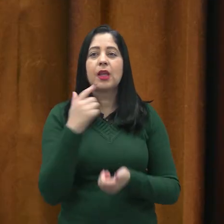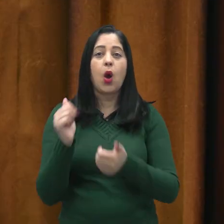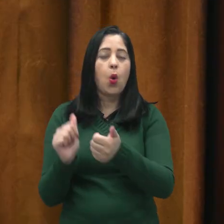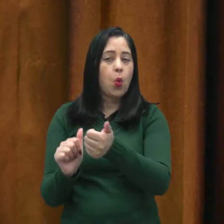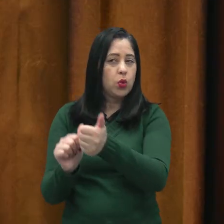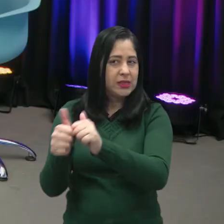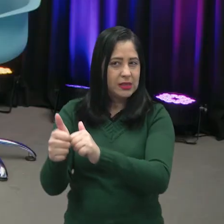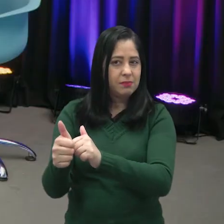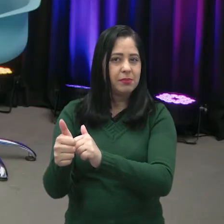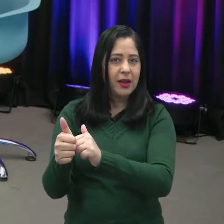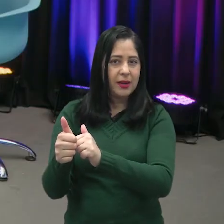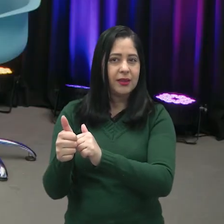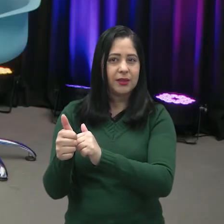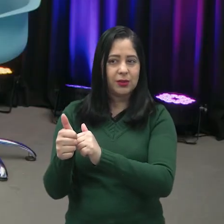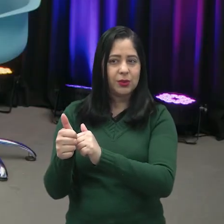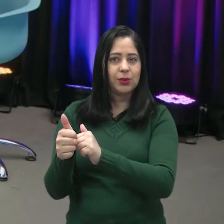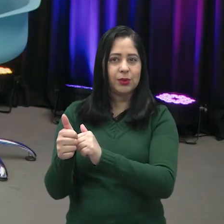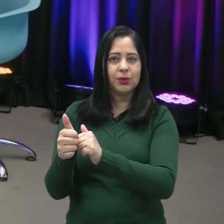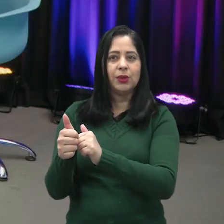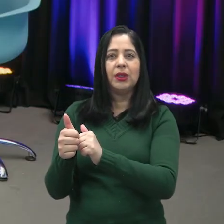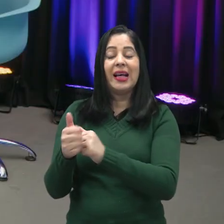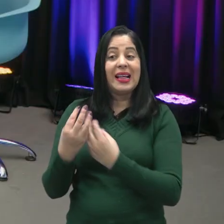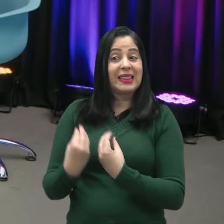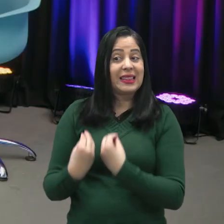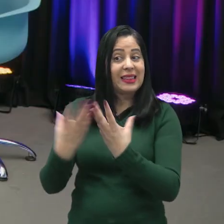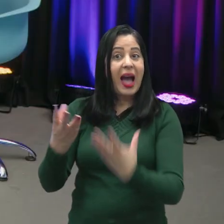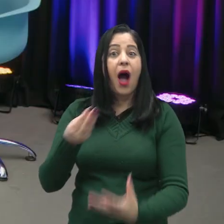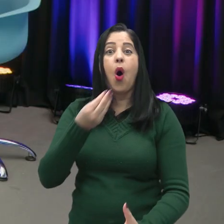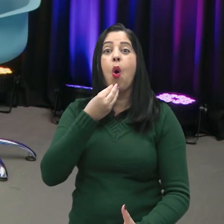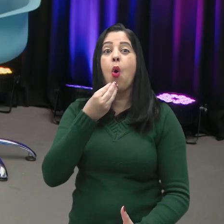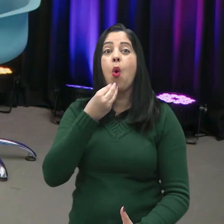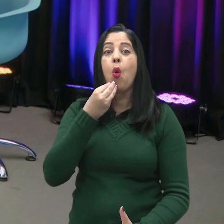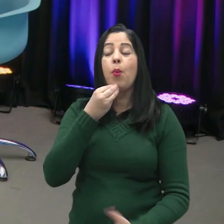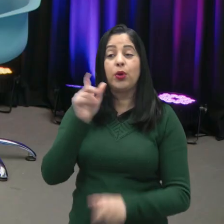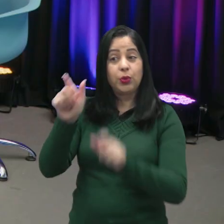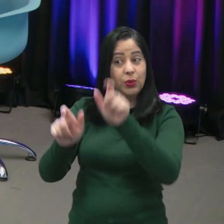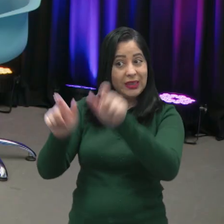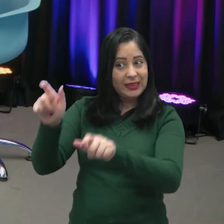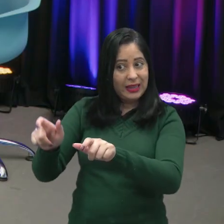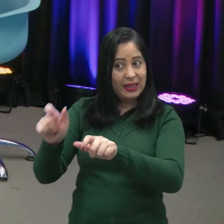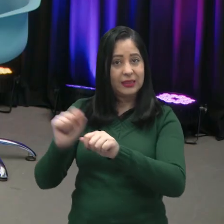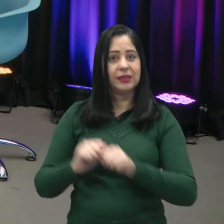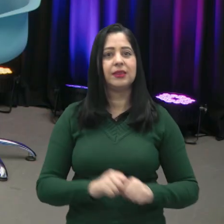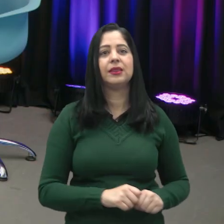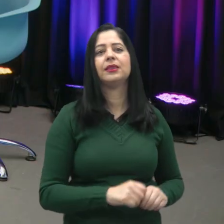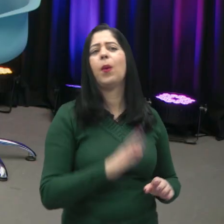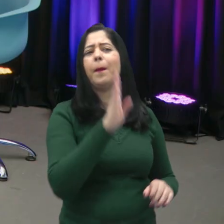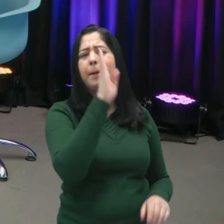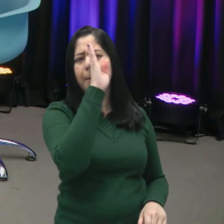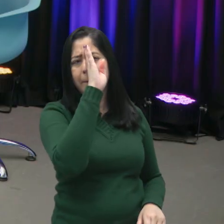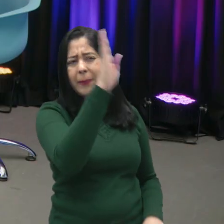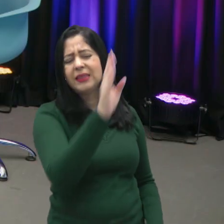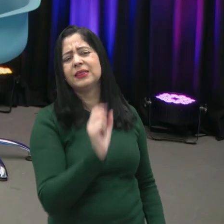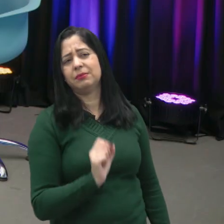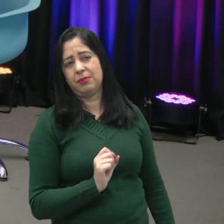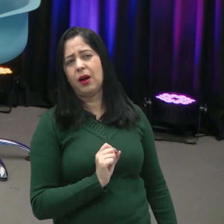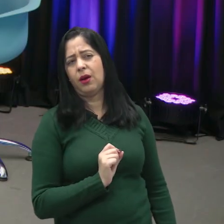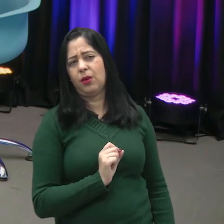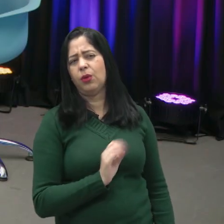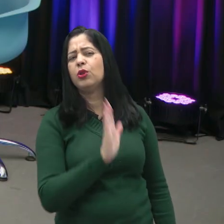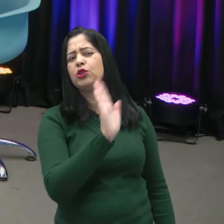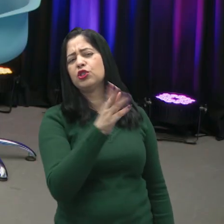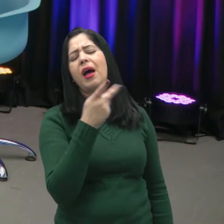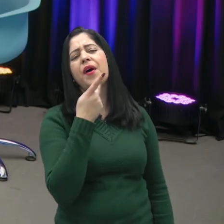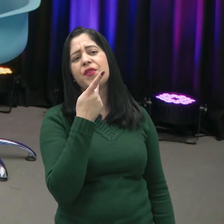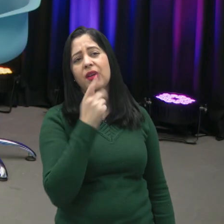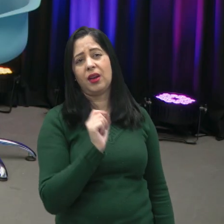Acho que o esporte coloca o atleta em diversas situações onde ele tem que ter realmente... Acho que o principal ali que contribui mesmo é aquilo que eu acabei de falar,